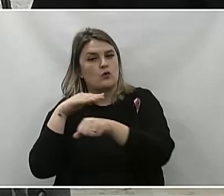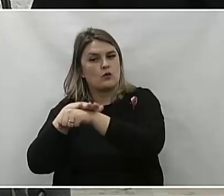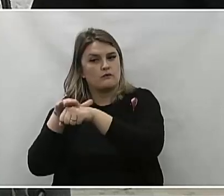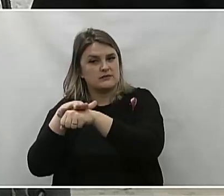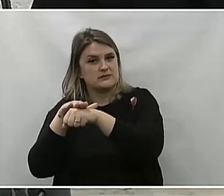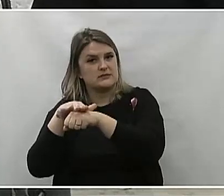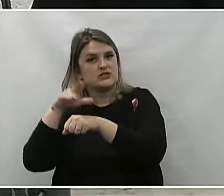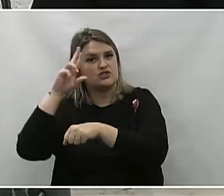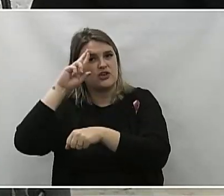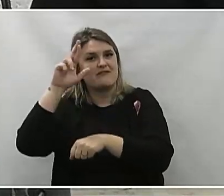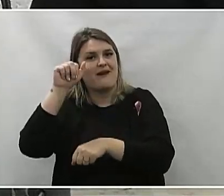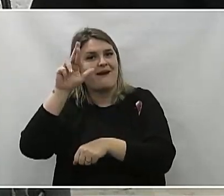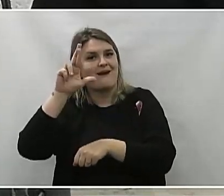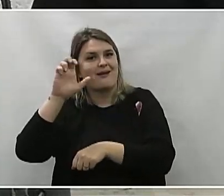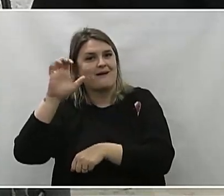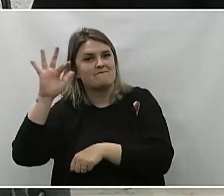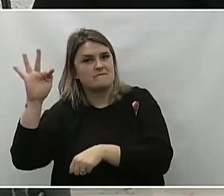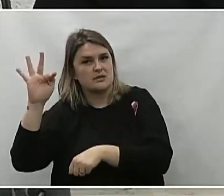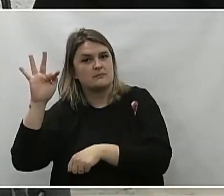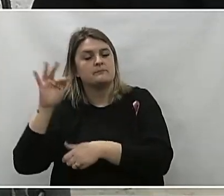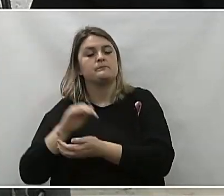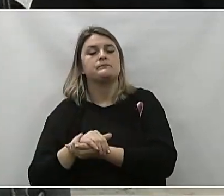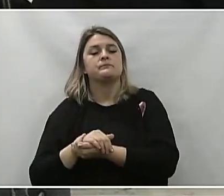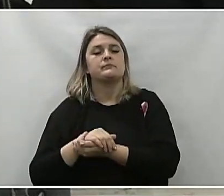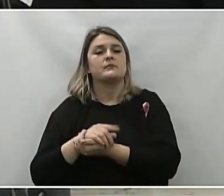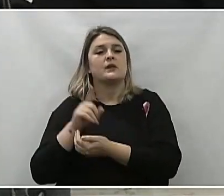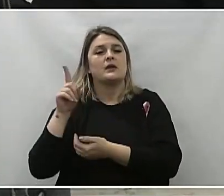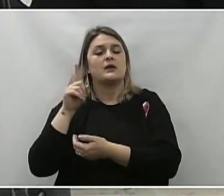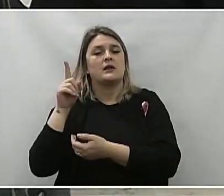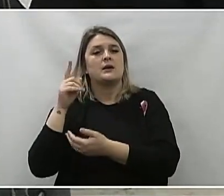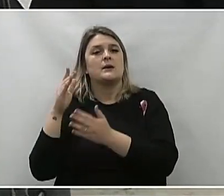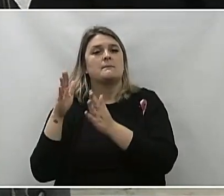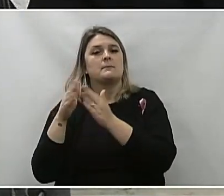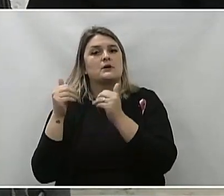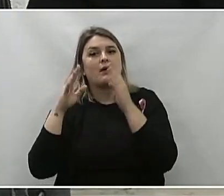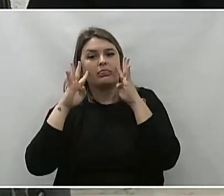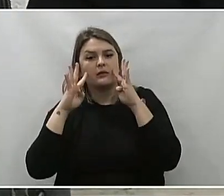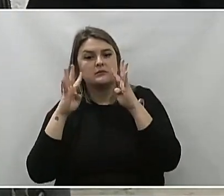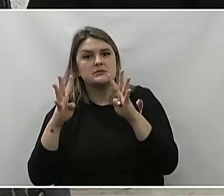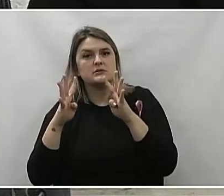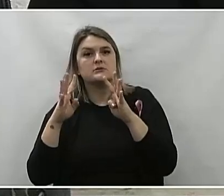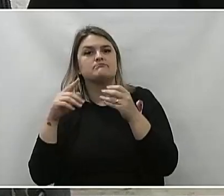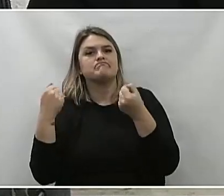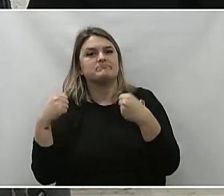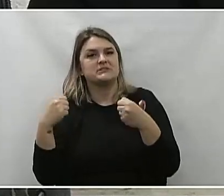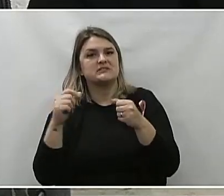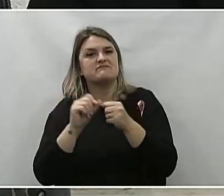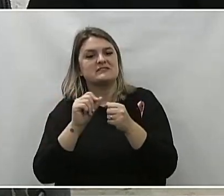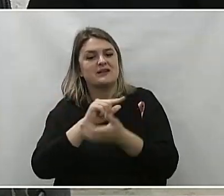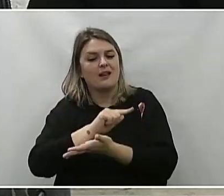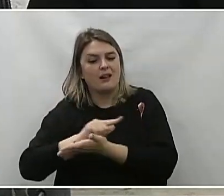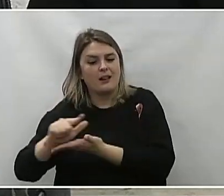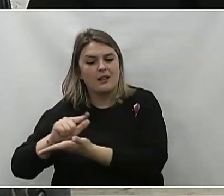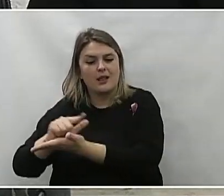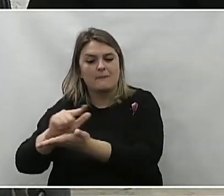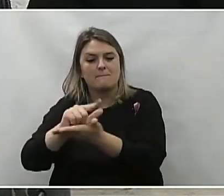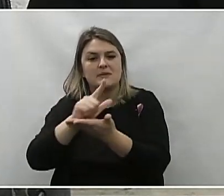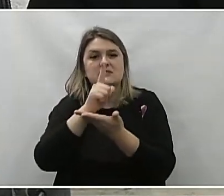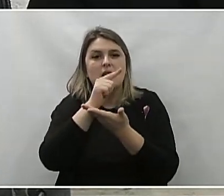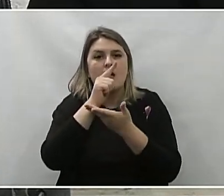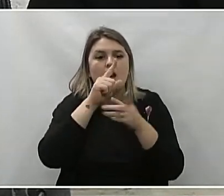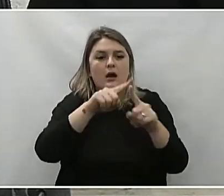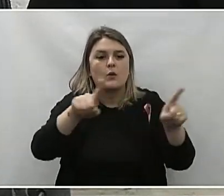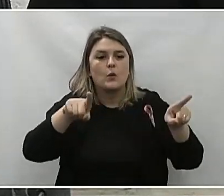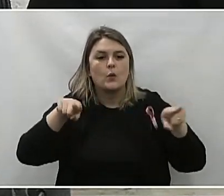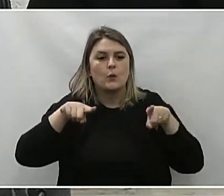de gabinete Sr aref o qual me chamou atenção de que precisaria fazer essa limpeza dessa Lagoa com